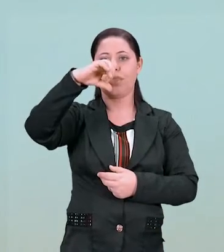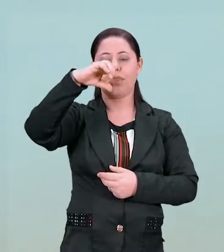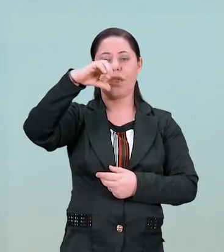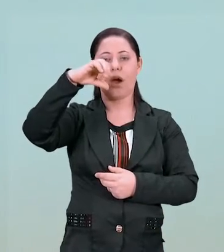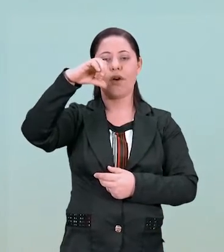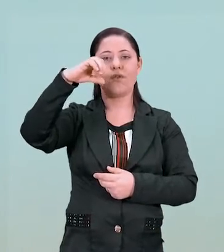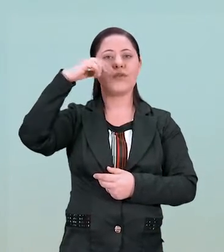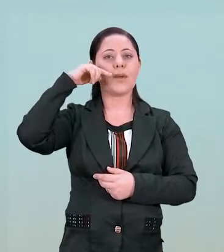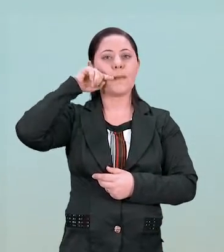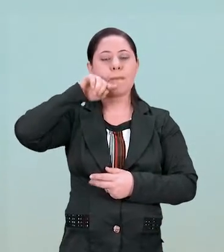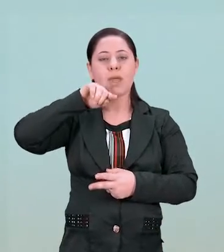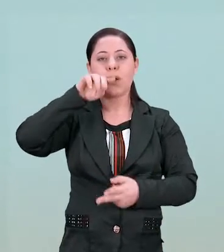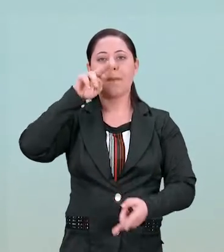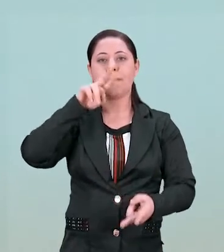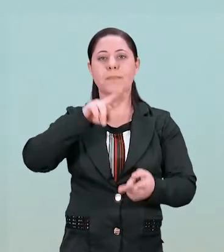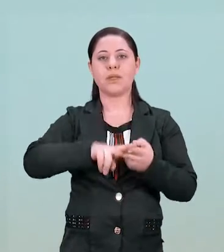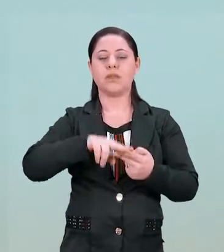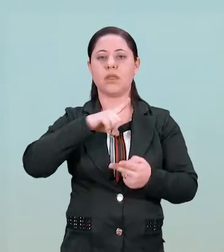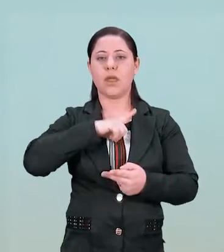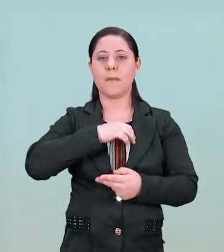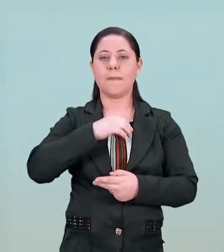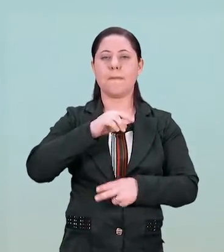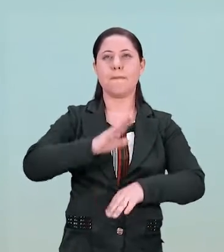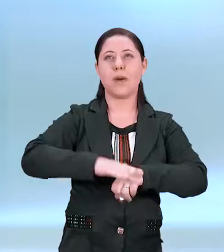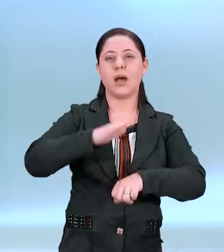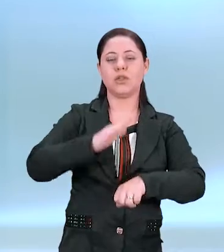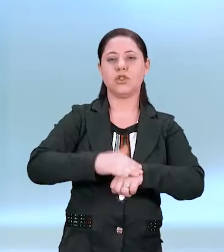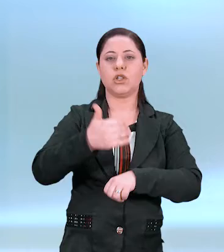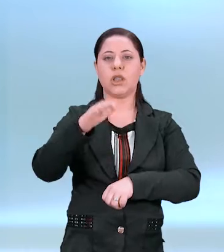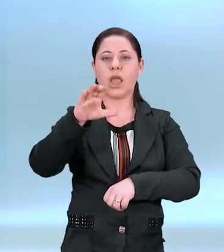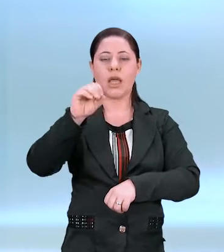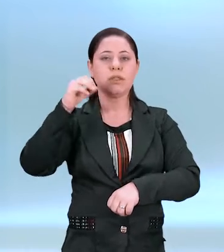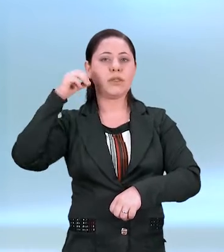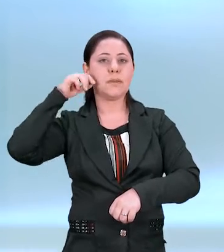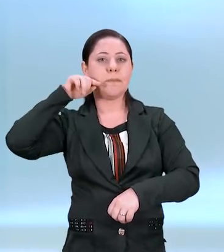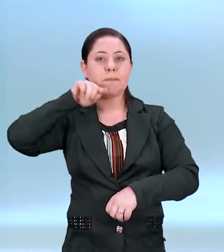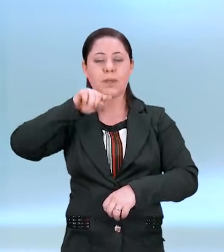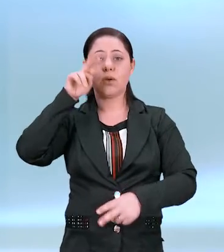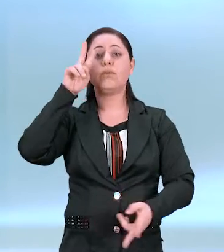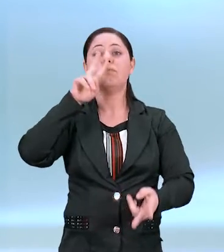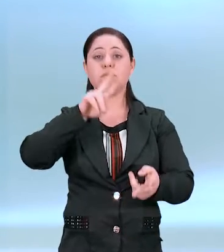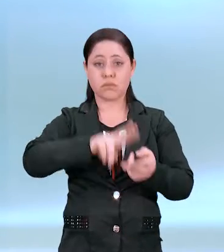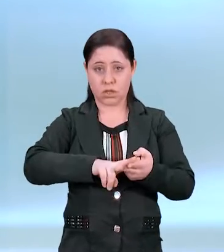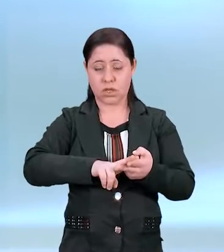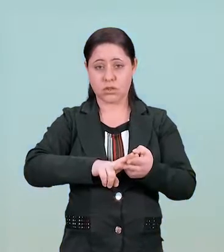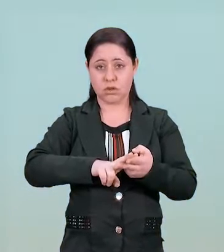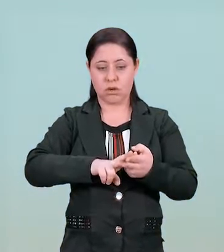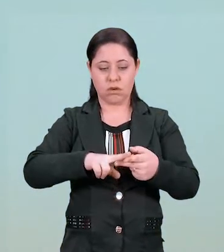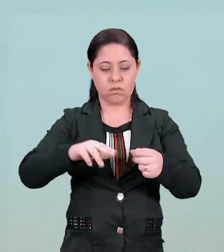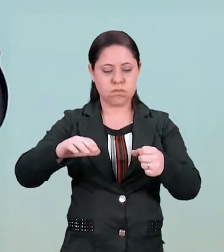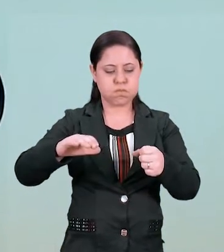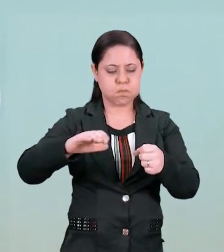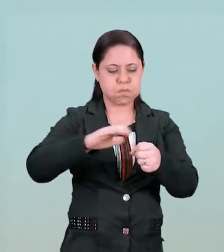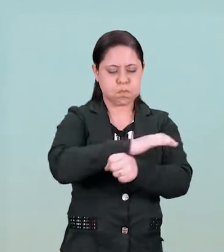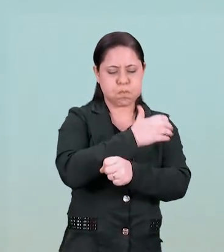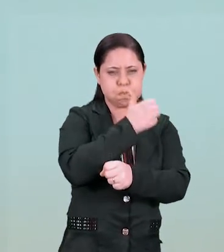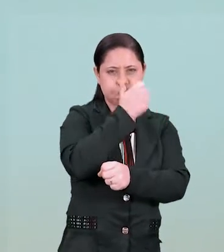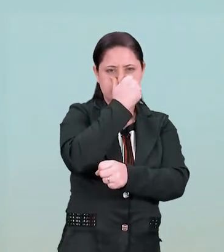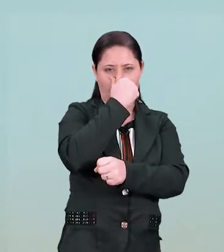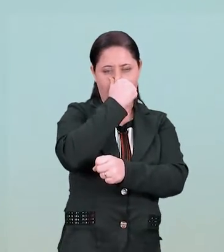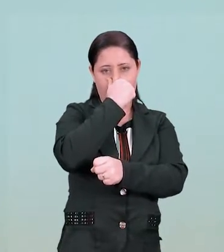temos mais de 10 mil presos em excesso. Fora os mandatos que tem. E dessa população